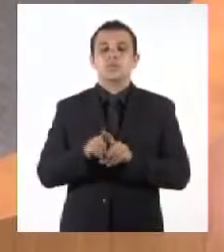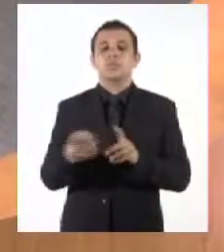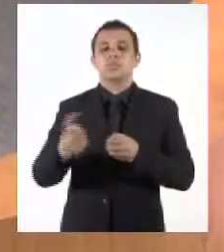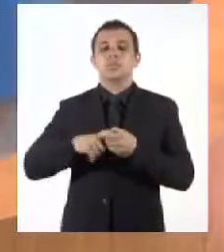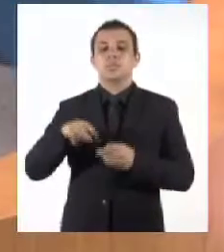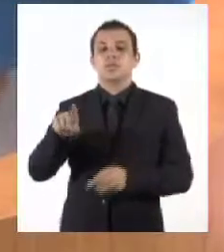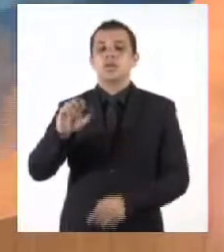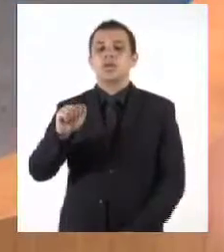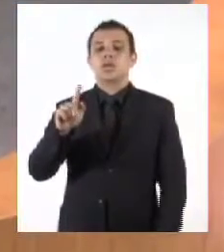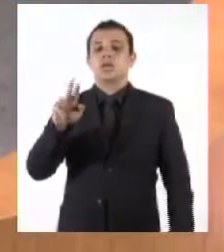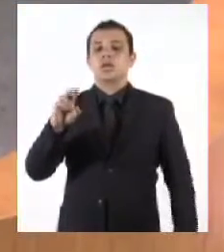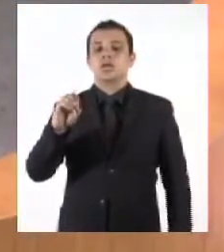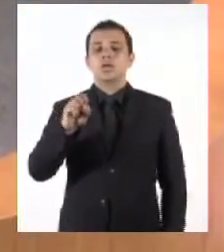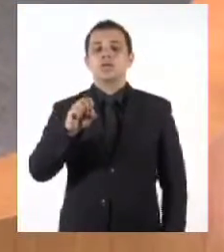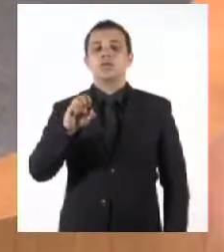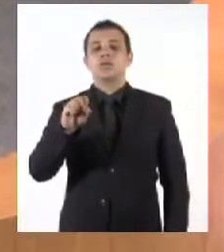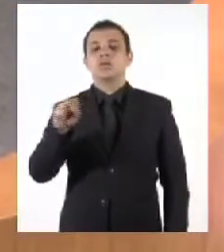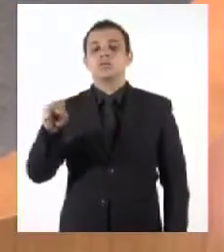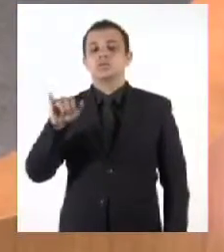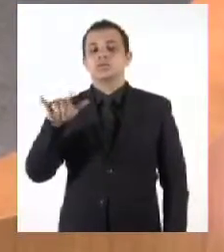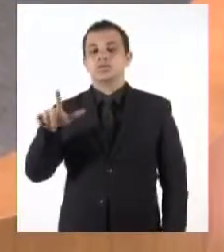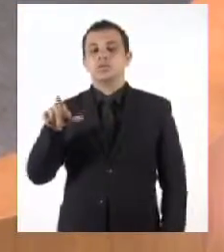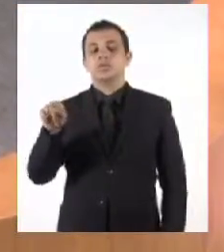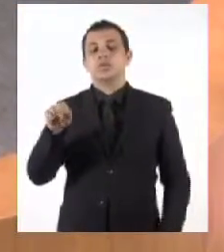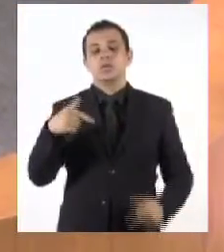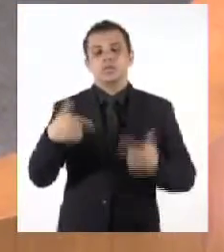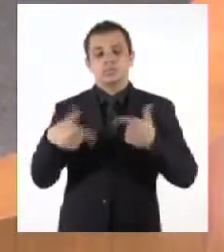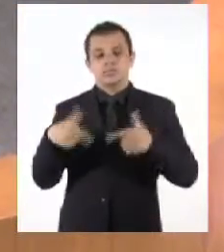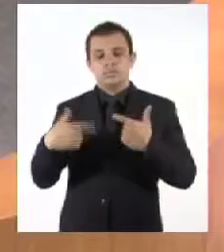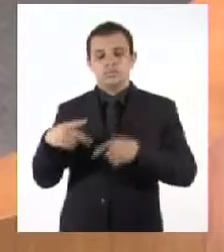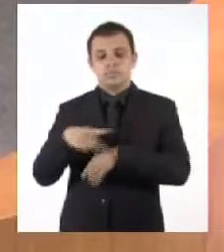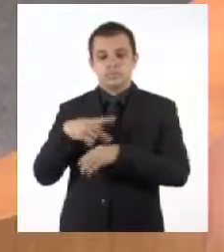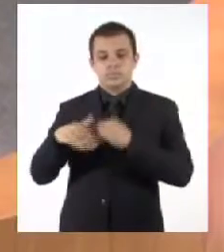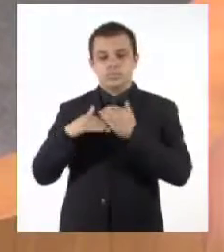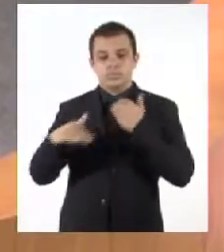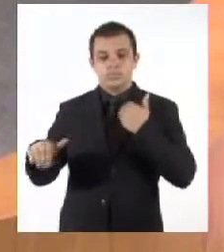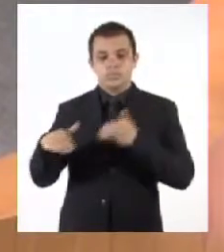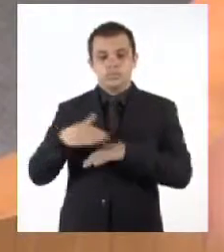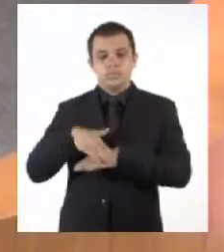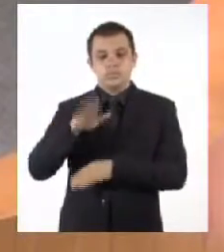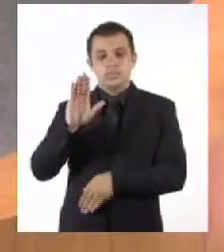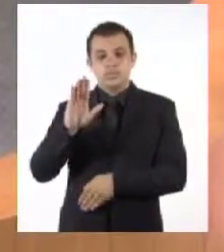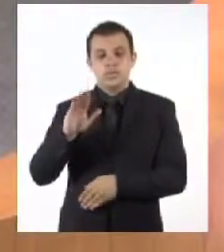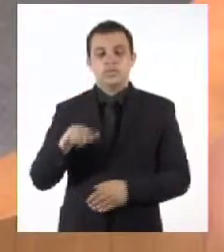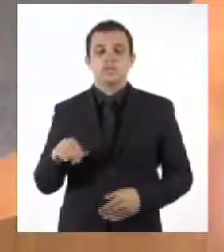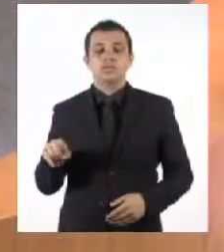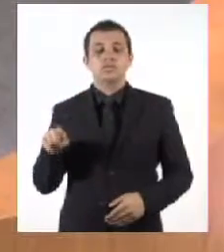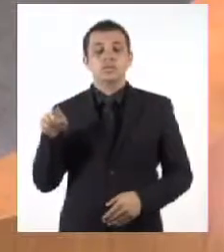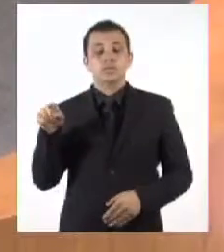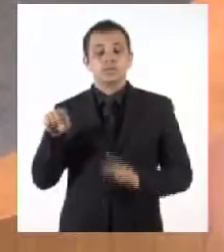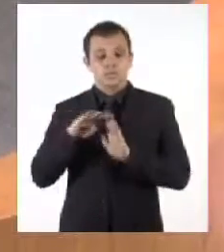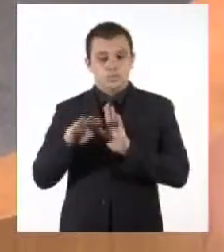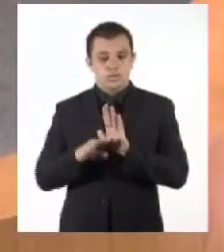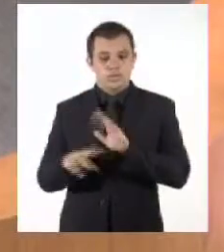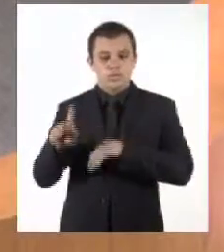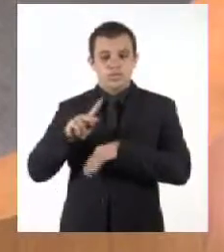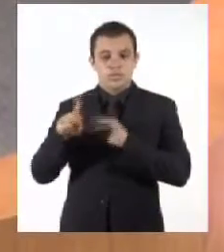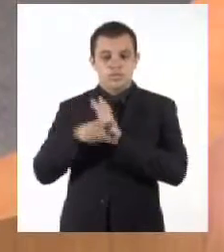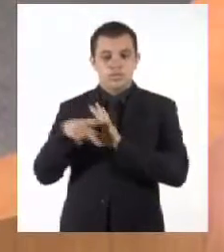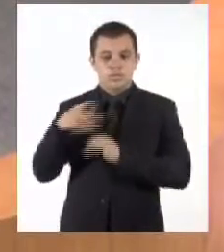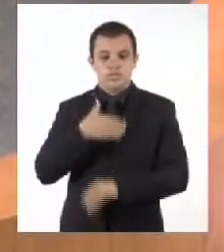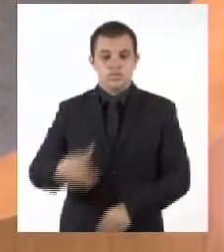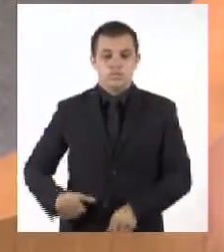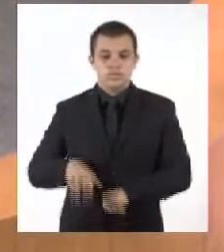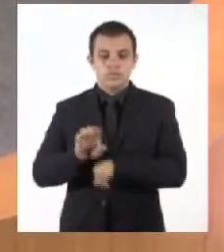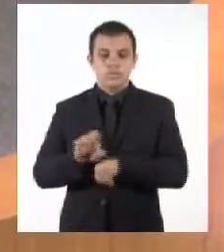está executando as obras do programa Mais Asfalto em São Luís, parceria com o governo do estado no valor